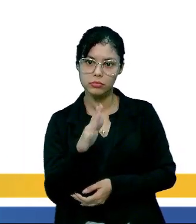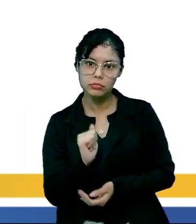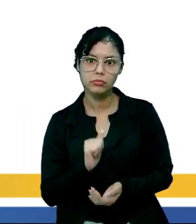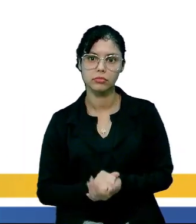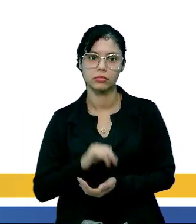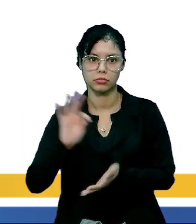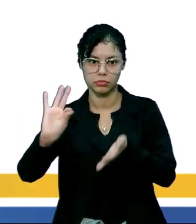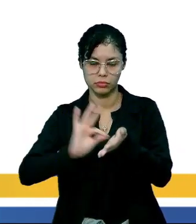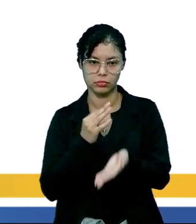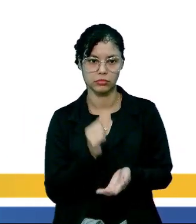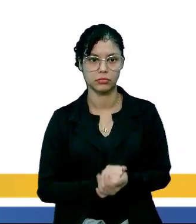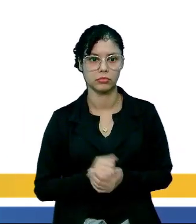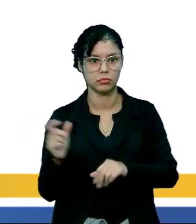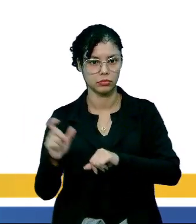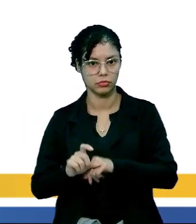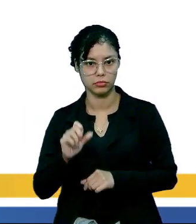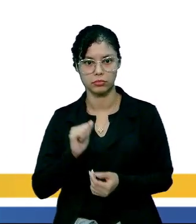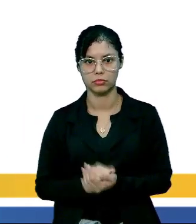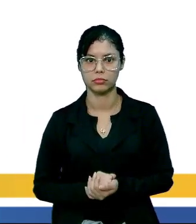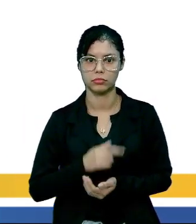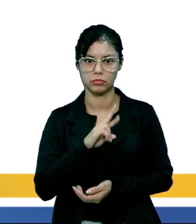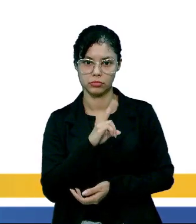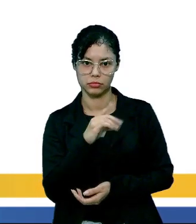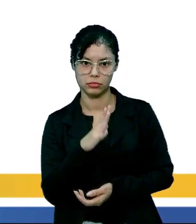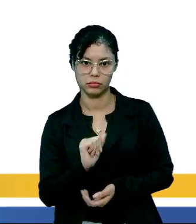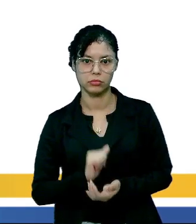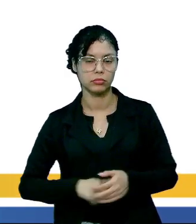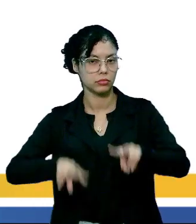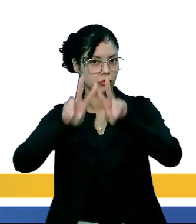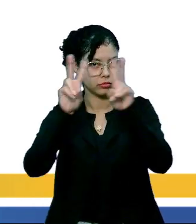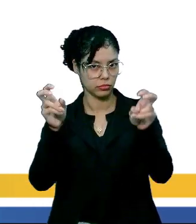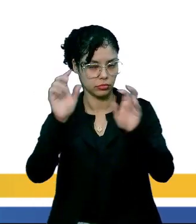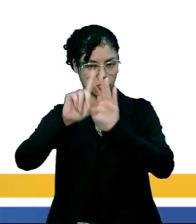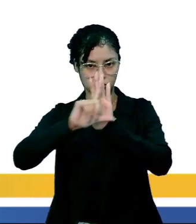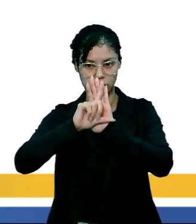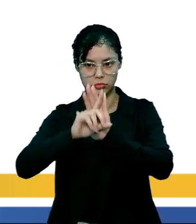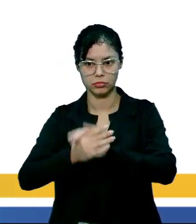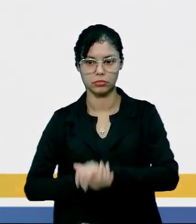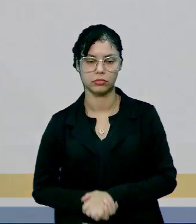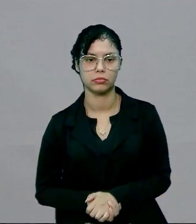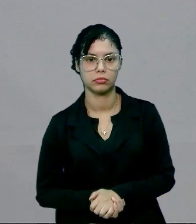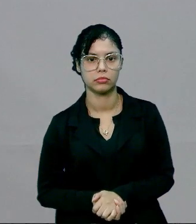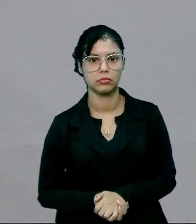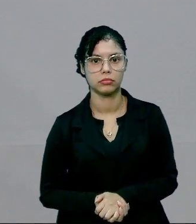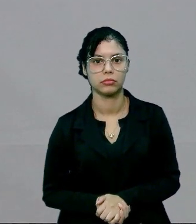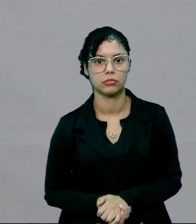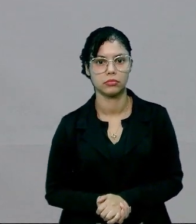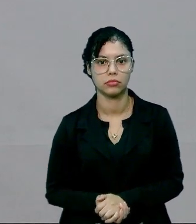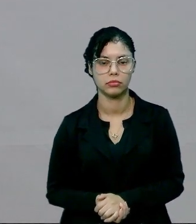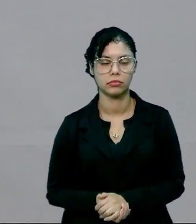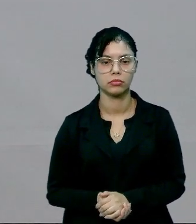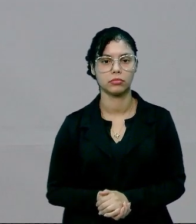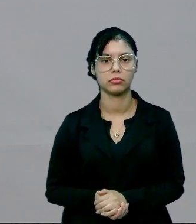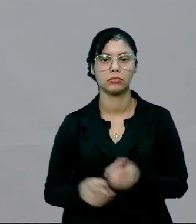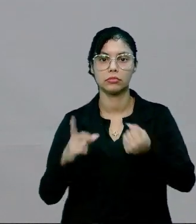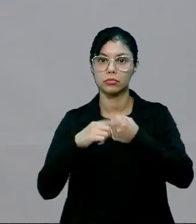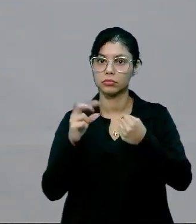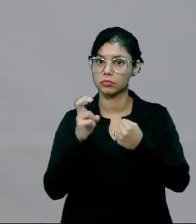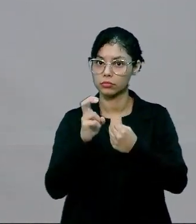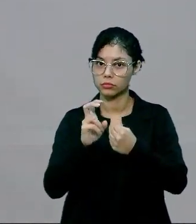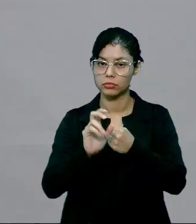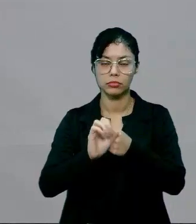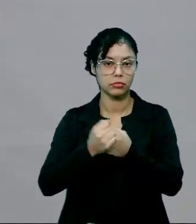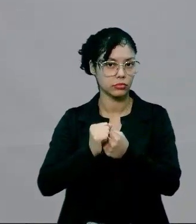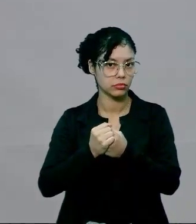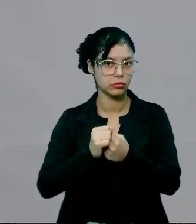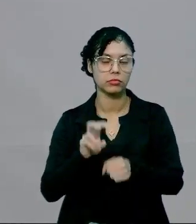e imprescritível, sujeito à pena de reclusão nos termos da lei. Nós temos o artigo 5º e alguns incisos que